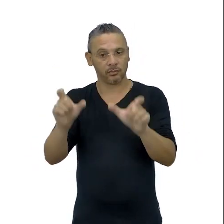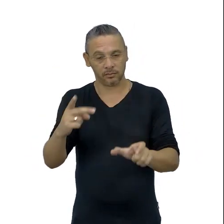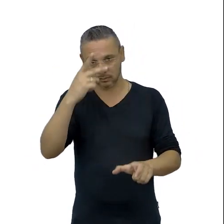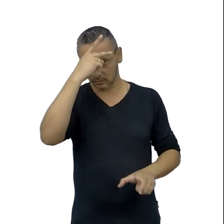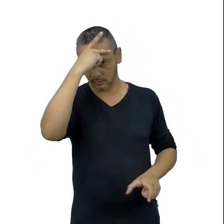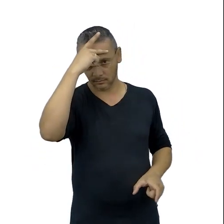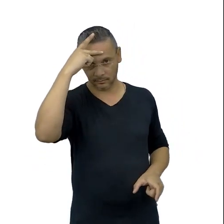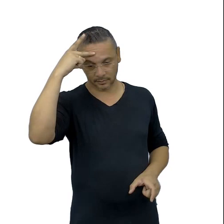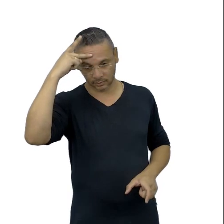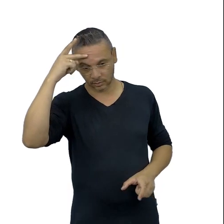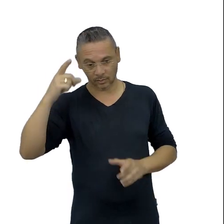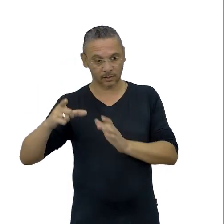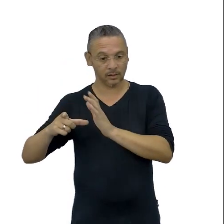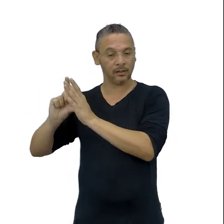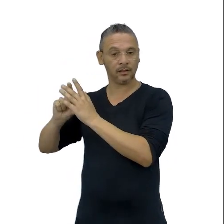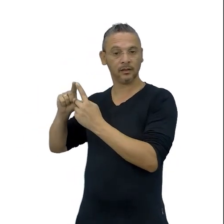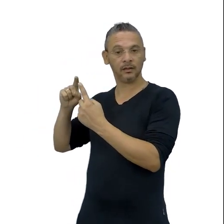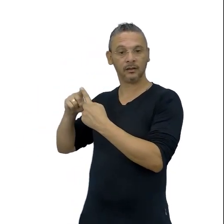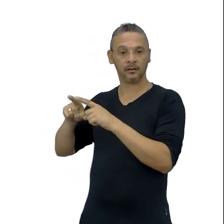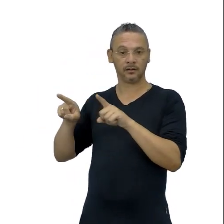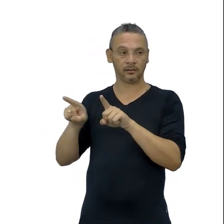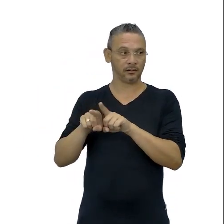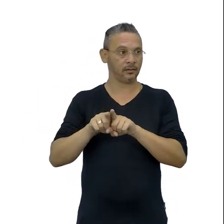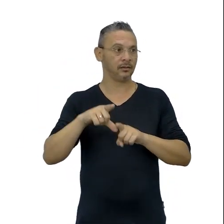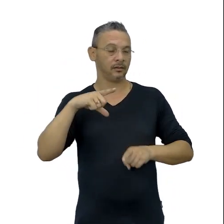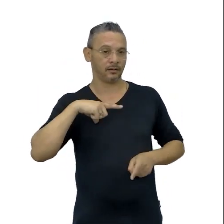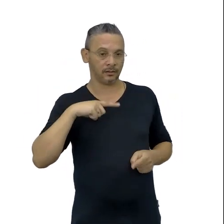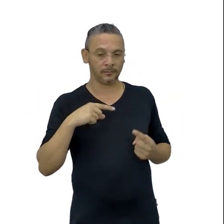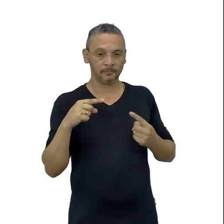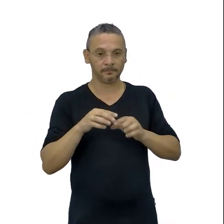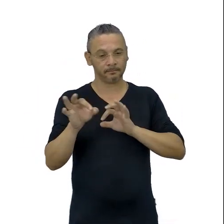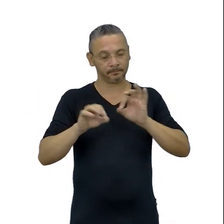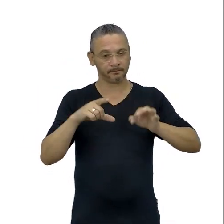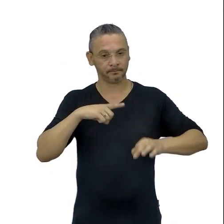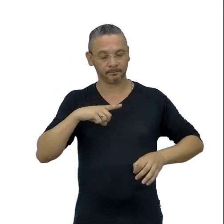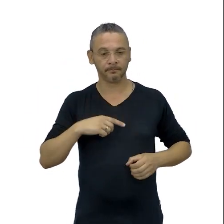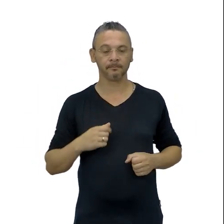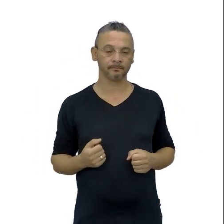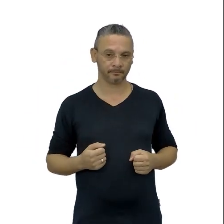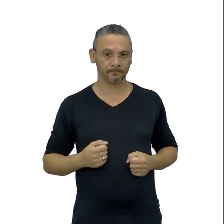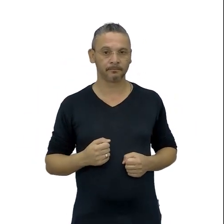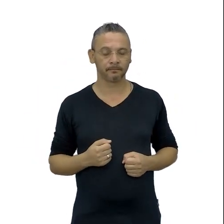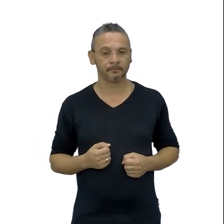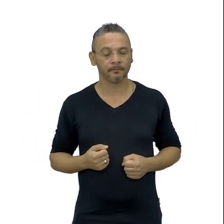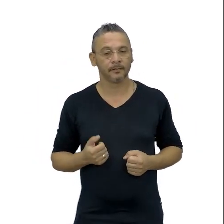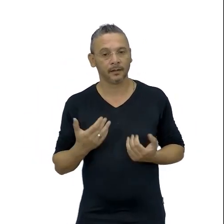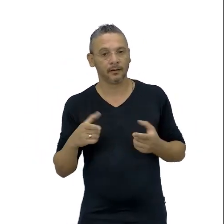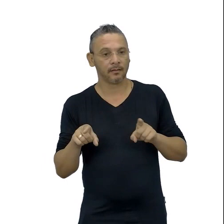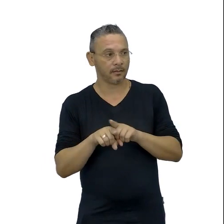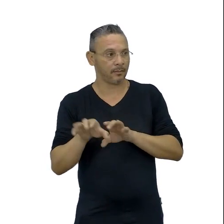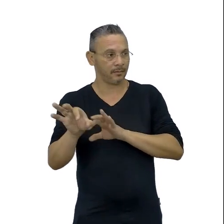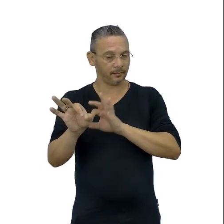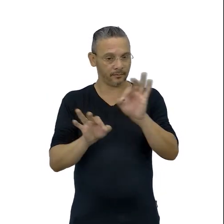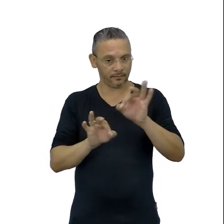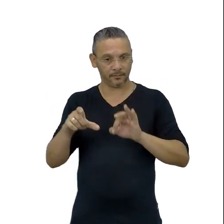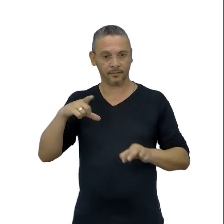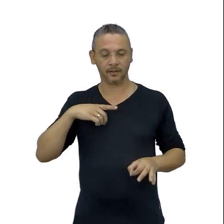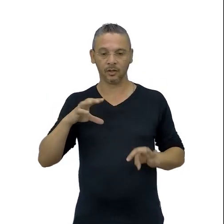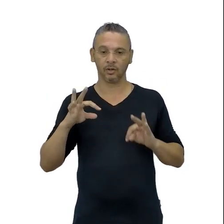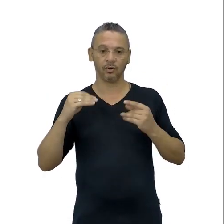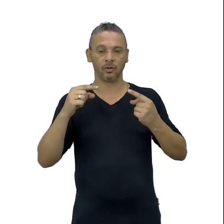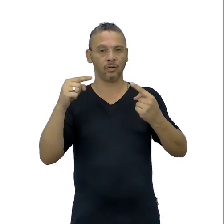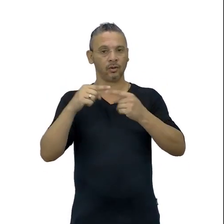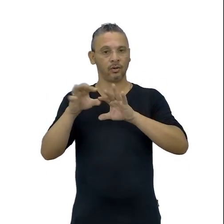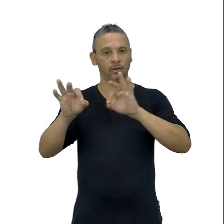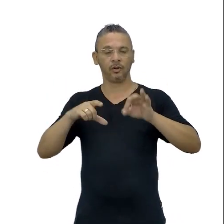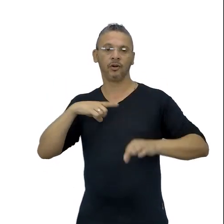sociais, historicamente situados em uma interação, que essa articulação de todos esses